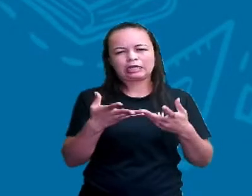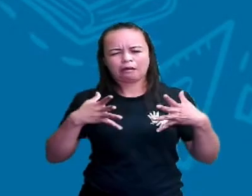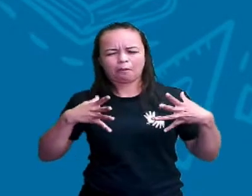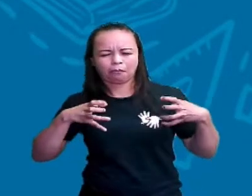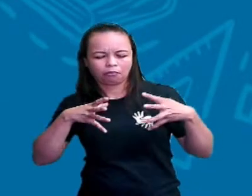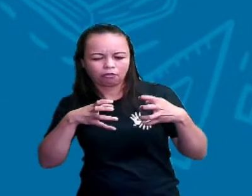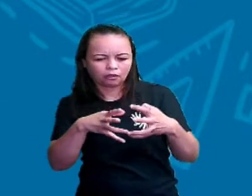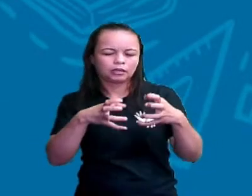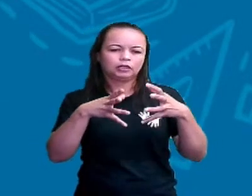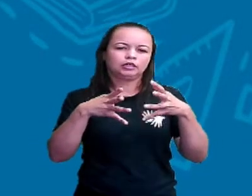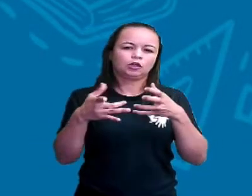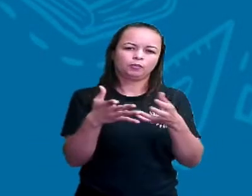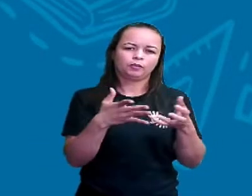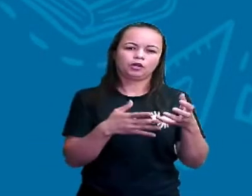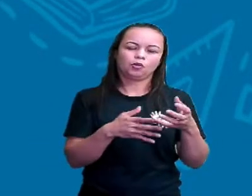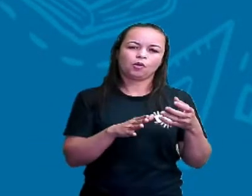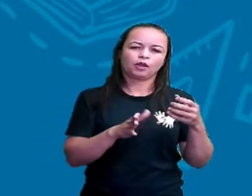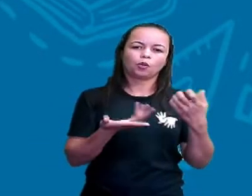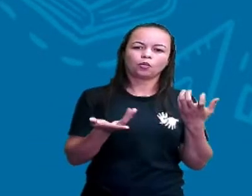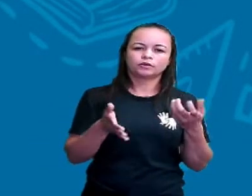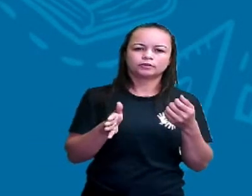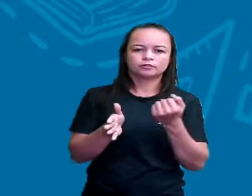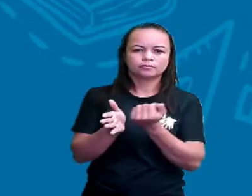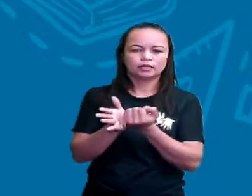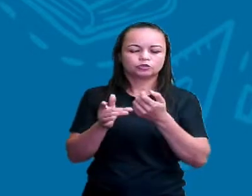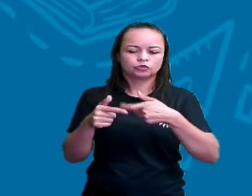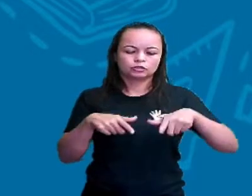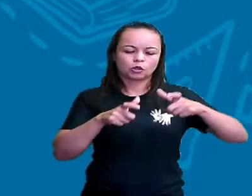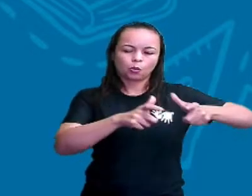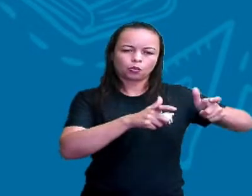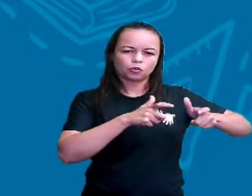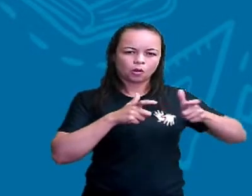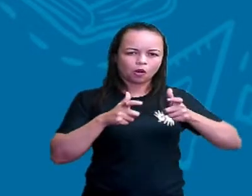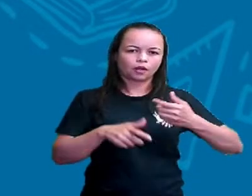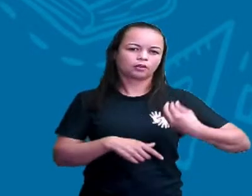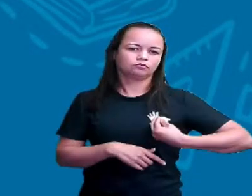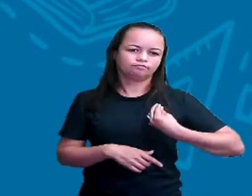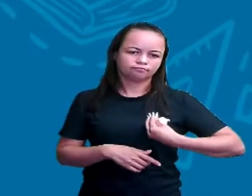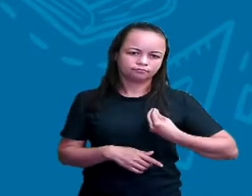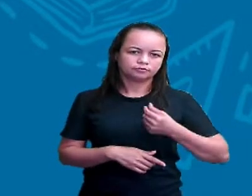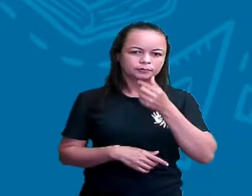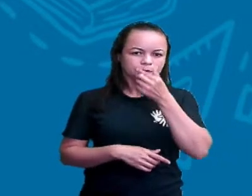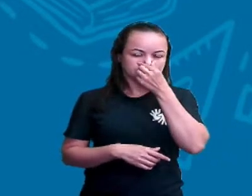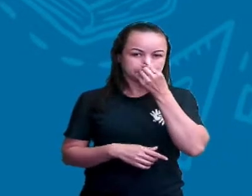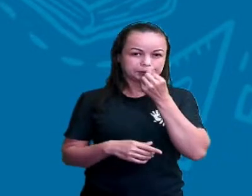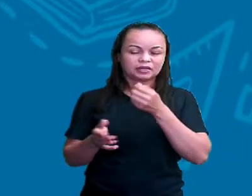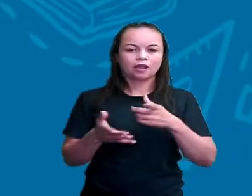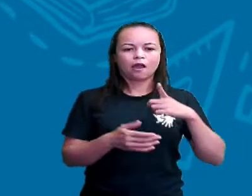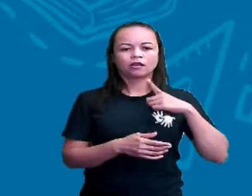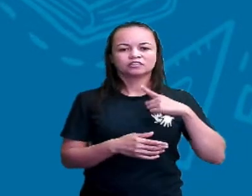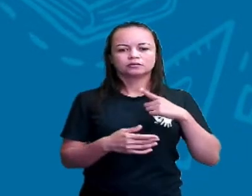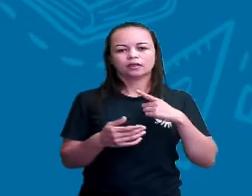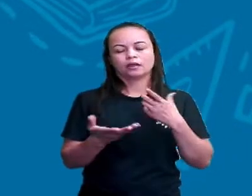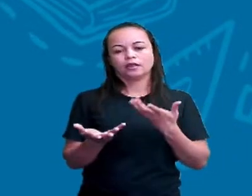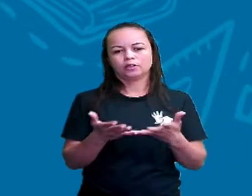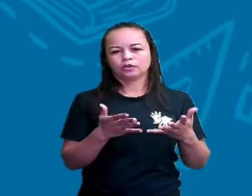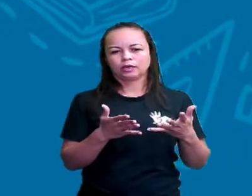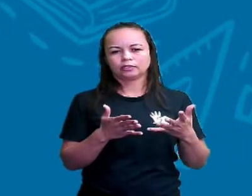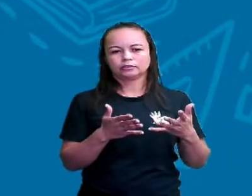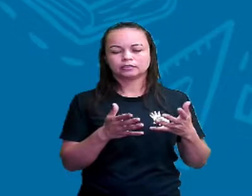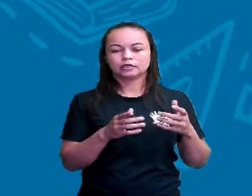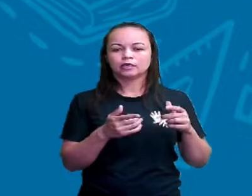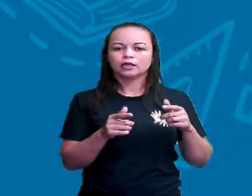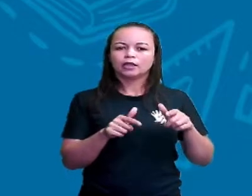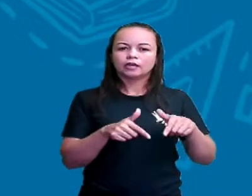pelo reconhecimento de suas terras e tudo mais. E aí a gente tem uma grande liderança, né, indígena, que é